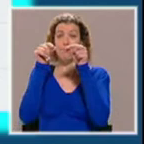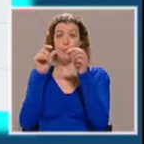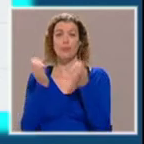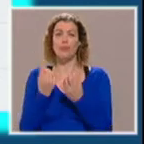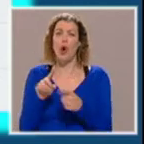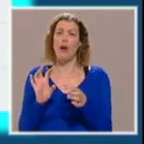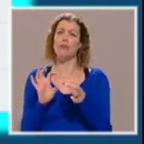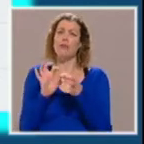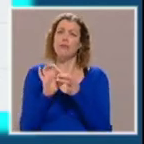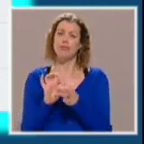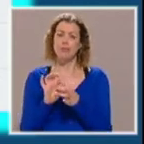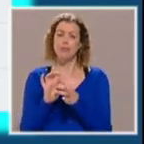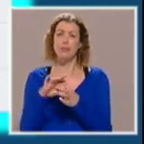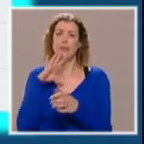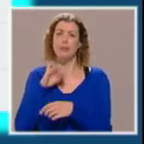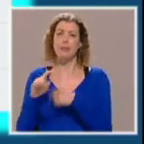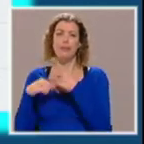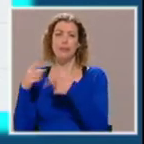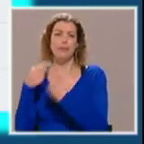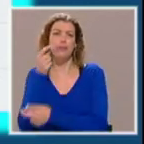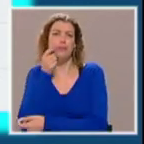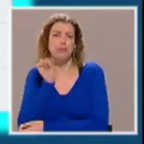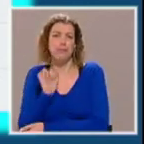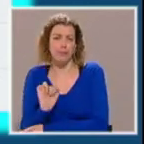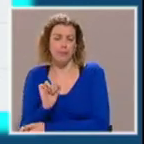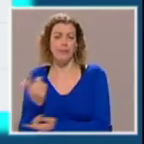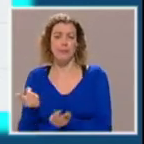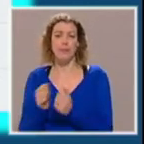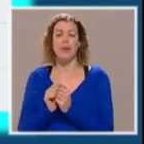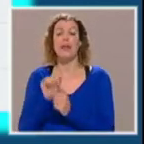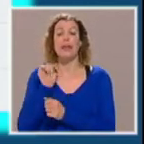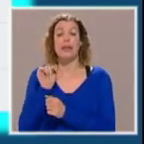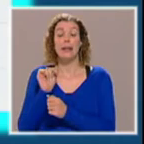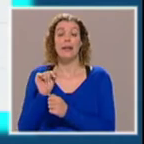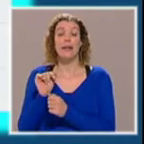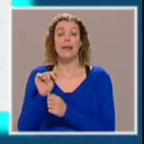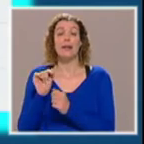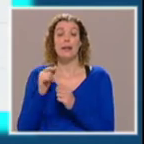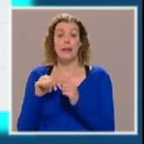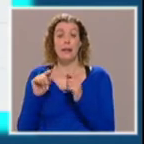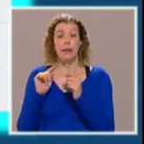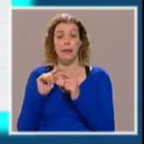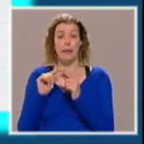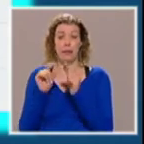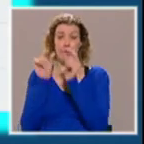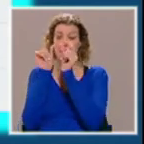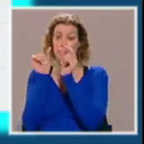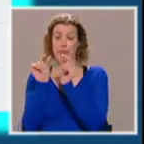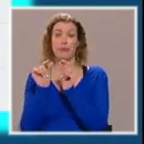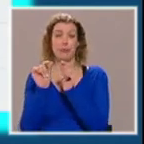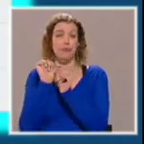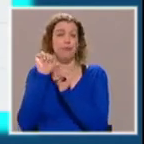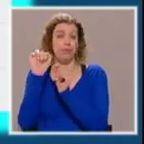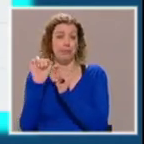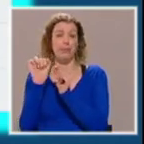intimamente associadas ao sistema reprodutor masculino. Como glândulas anexas temos as vesículas seminais,